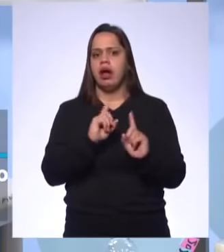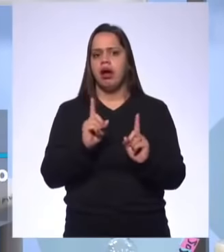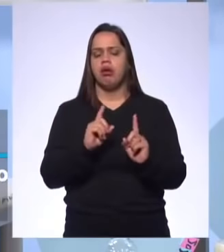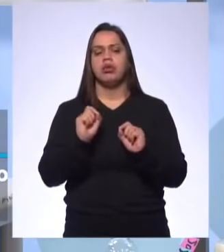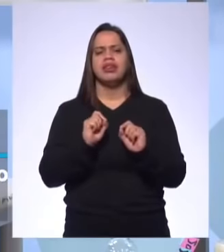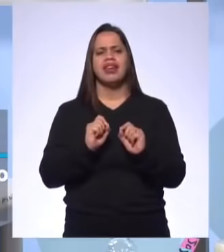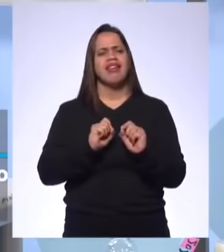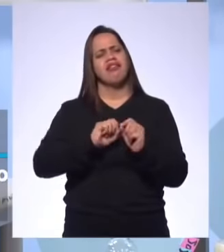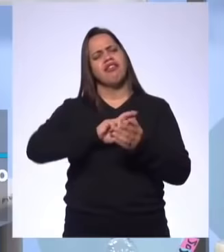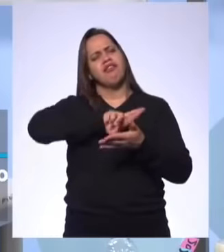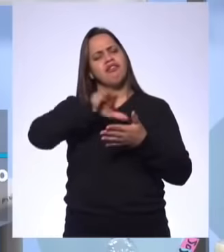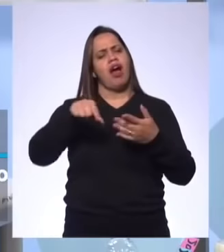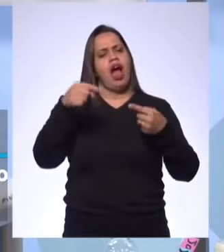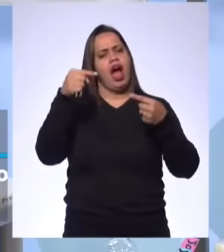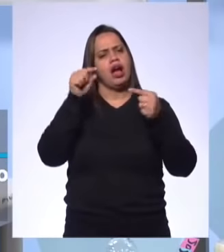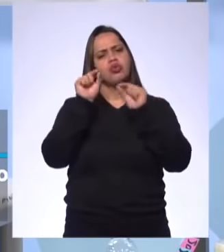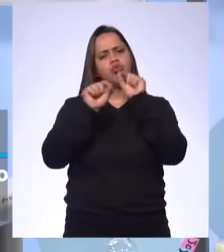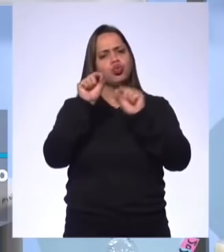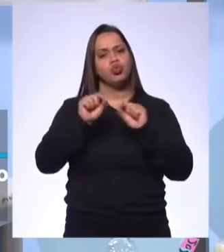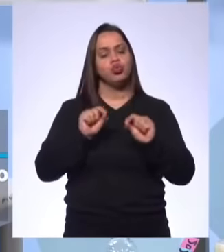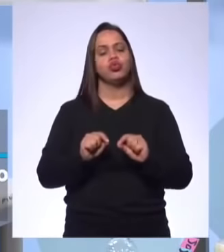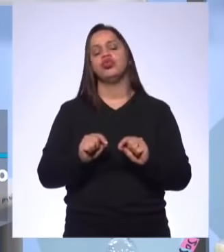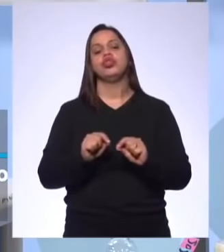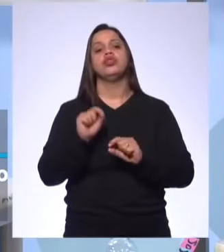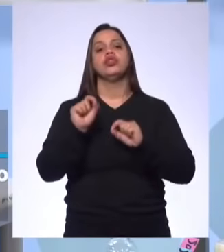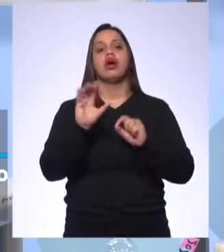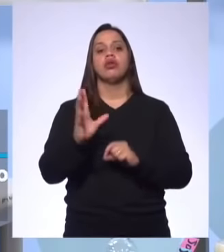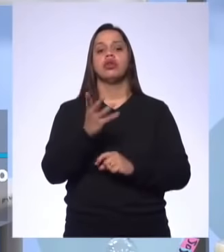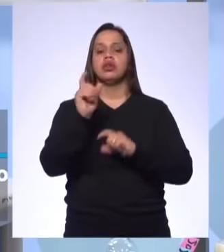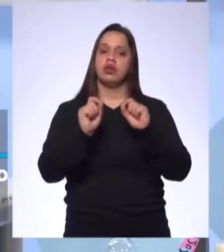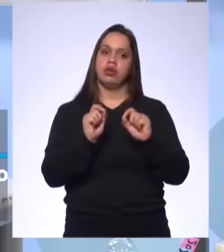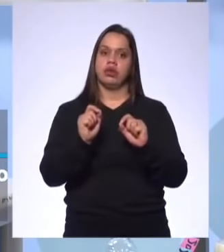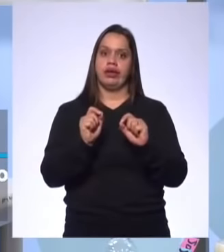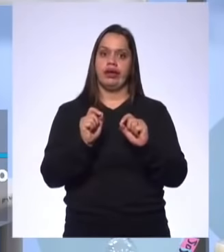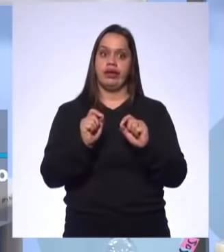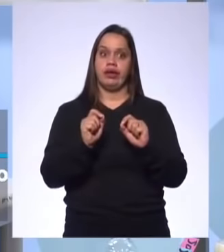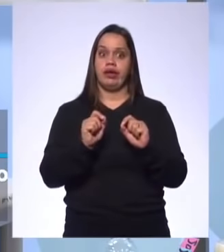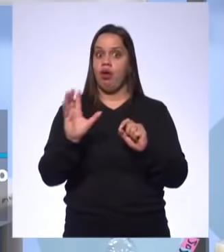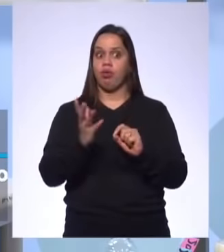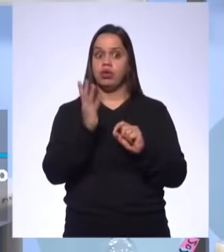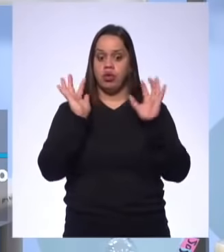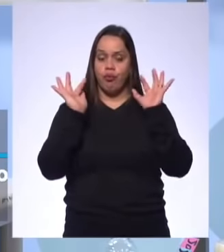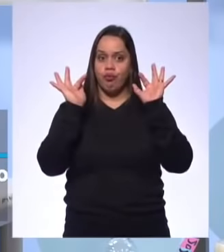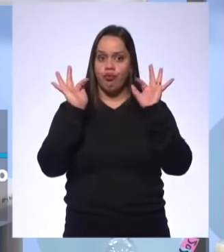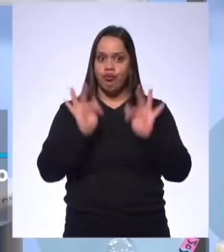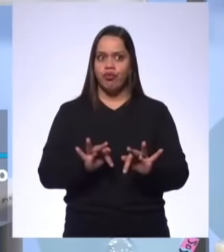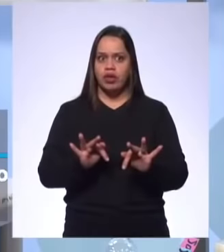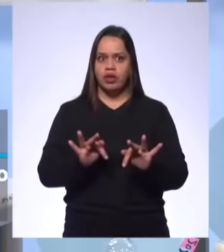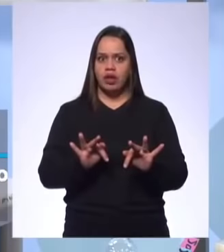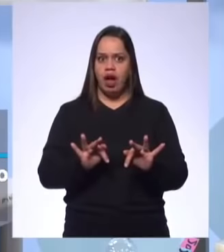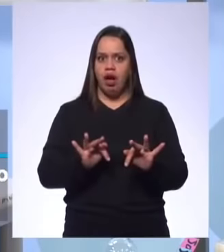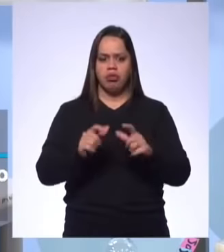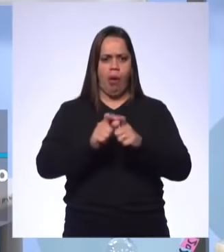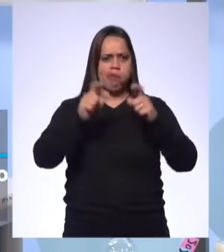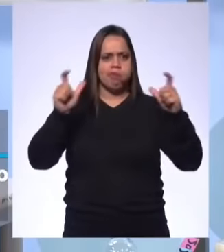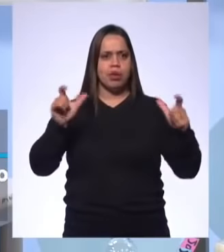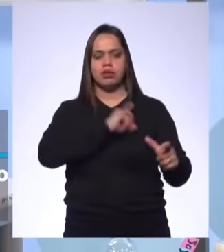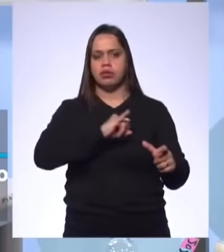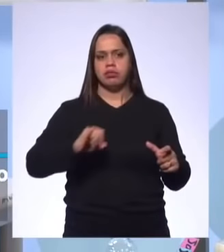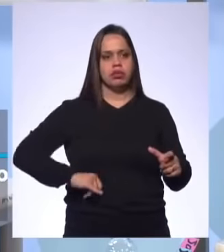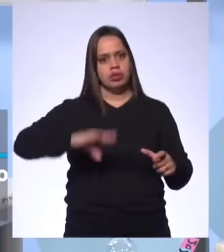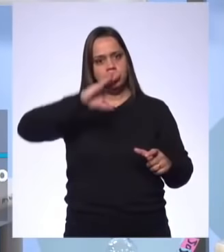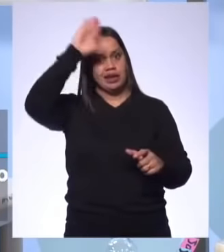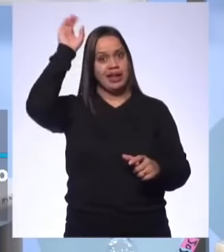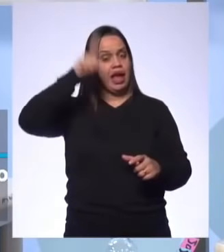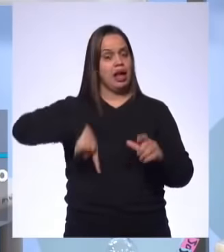causas que culminaram com o final deste poderoso império. O mais importante, assim, um dos impérios mais importantes da história